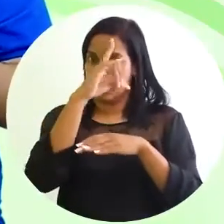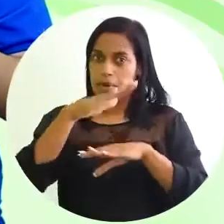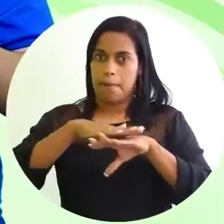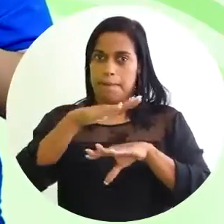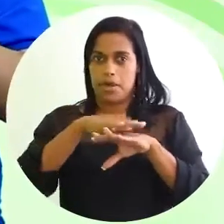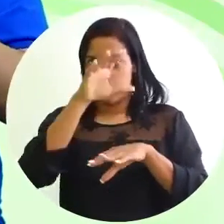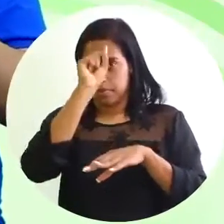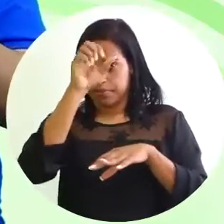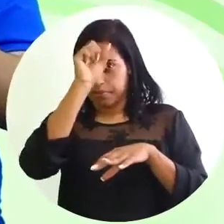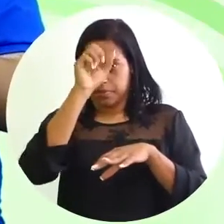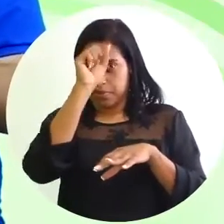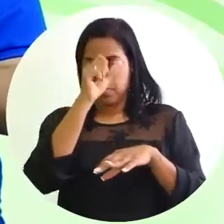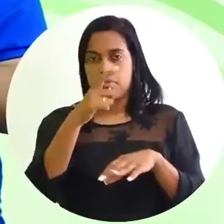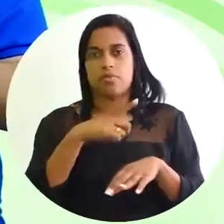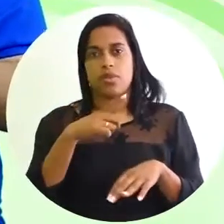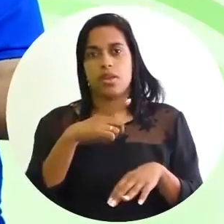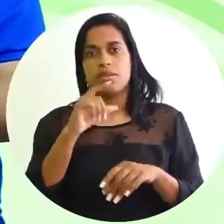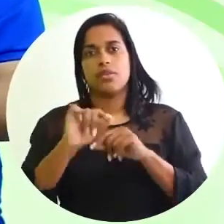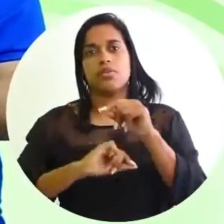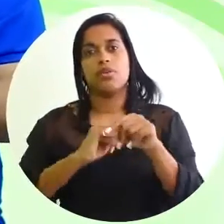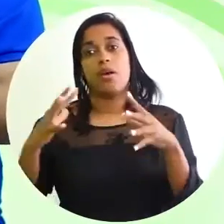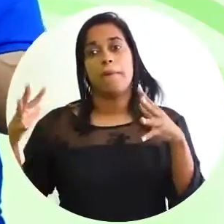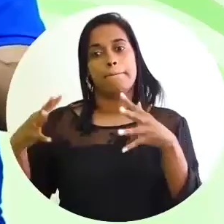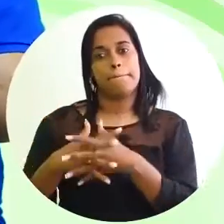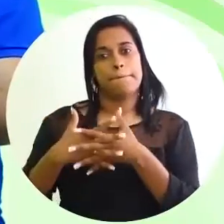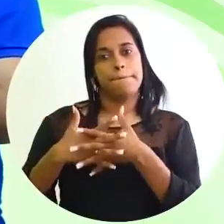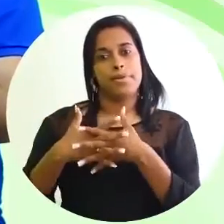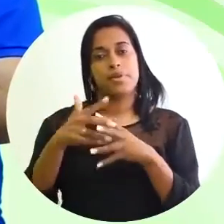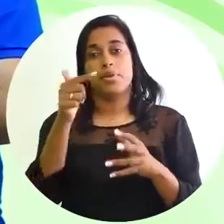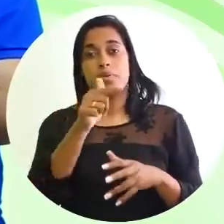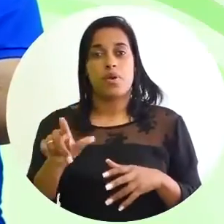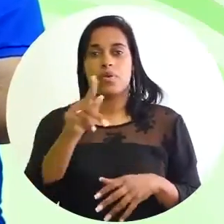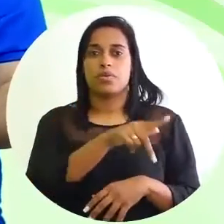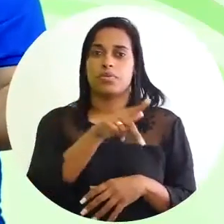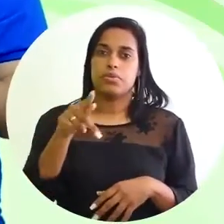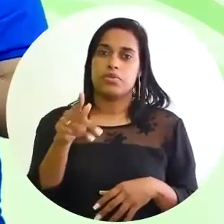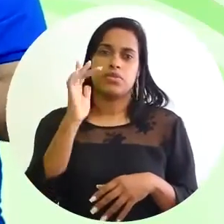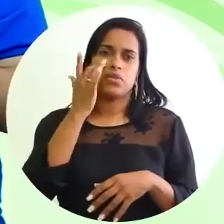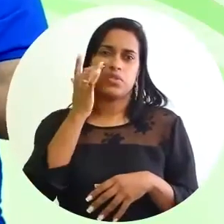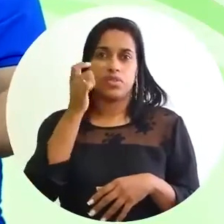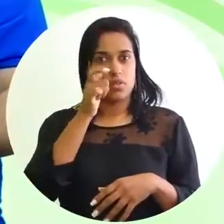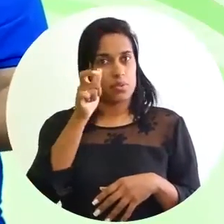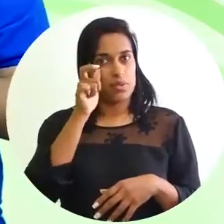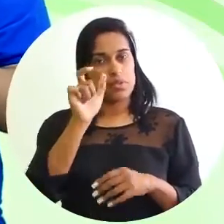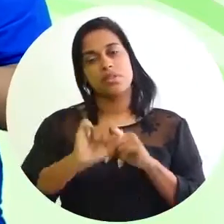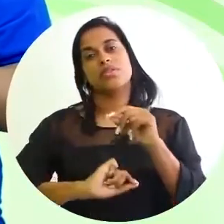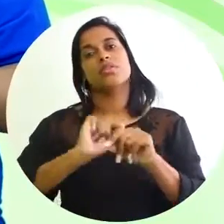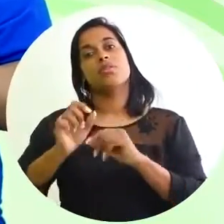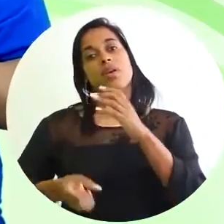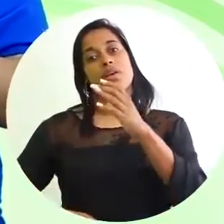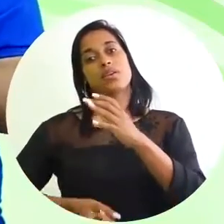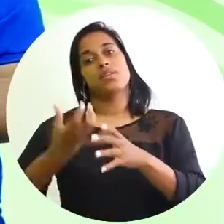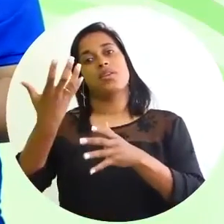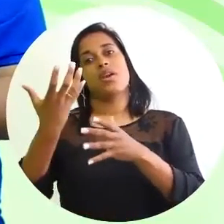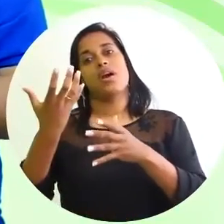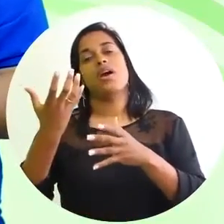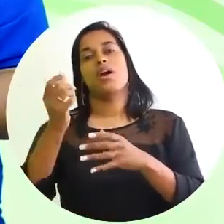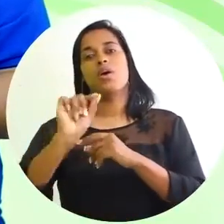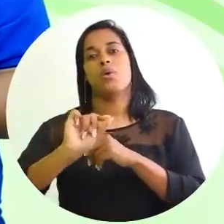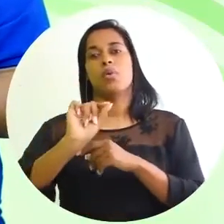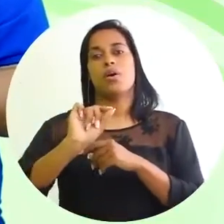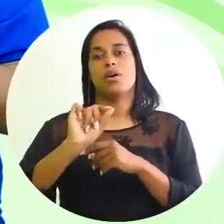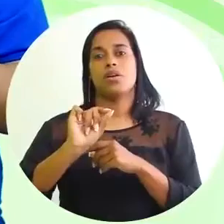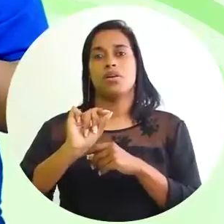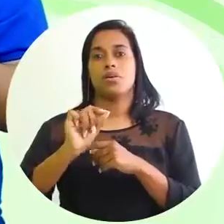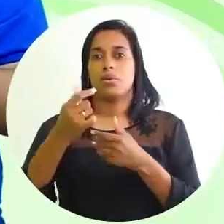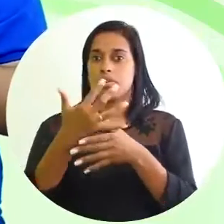ele e gerando esse conflito, né? Uma outra professora achou mais interessante criar uma narrativa, ou